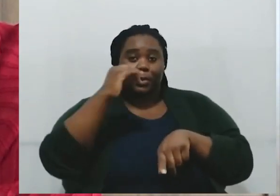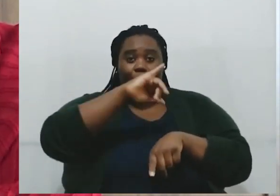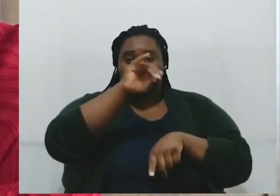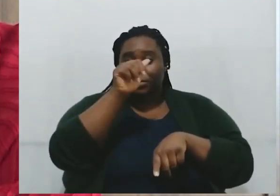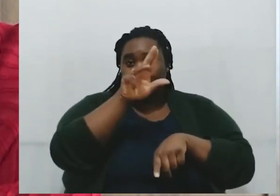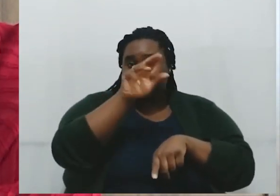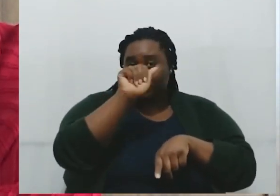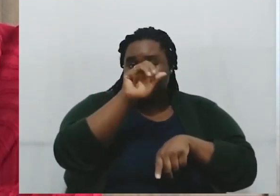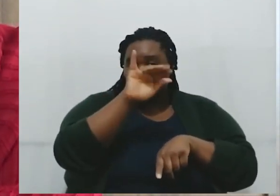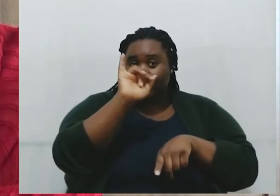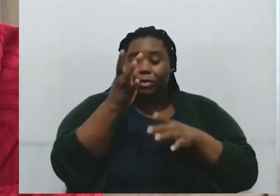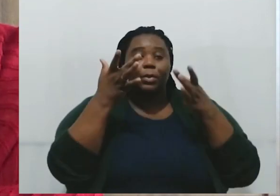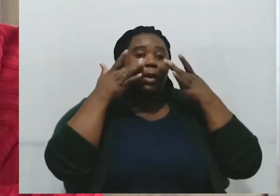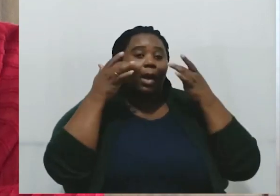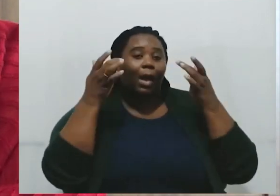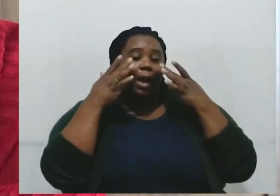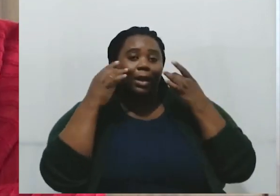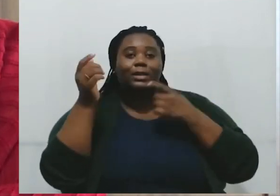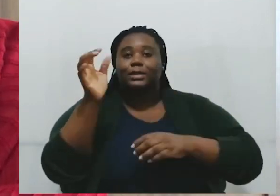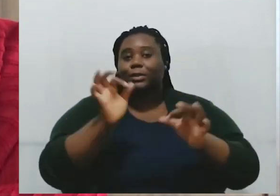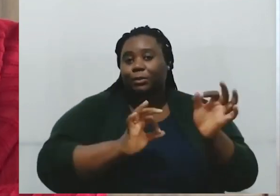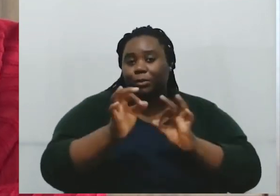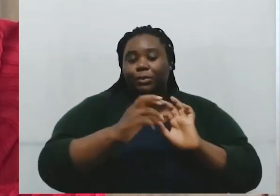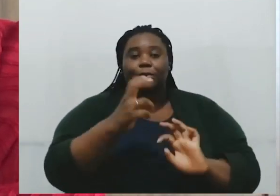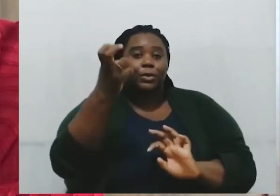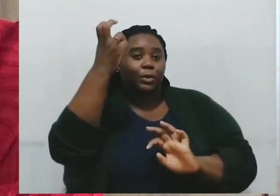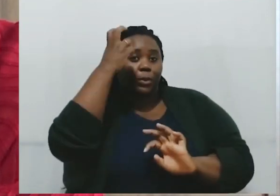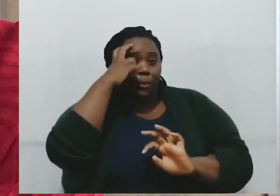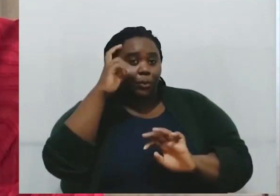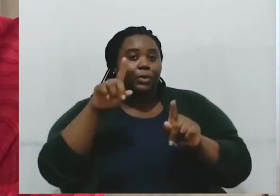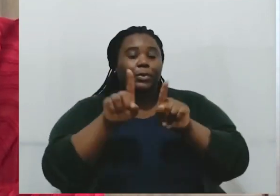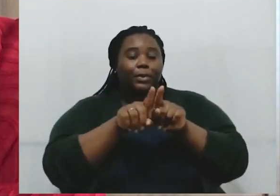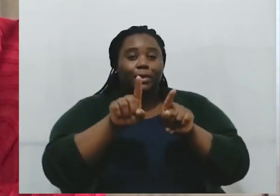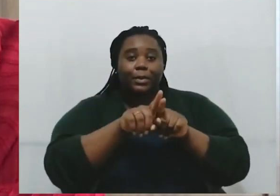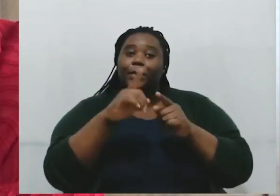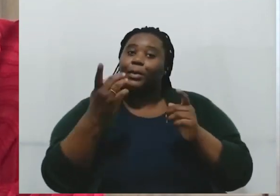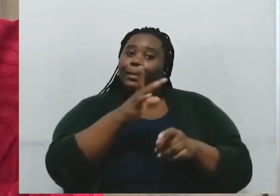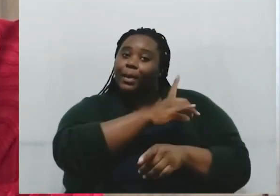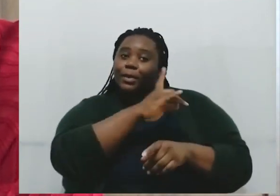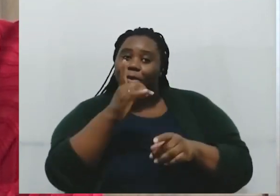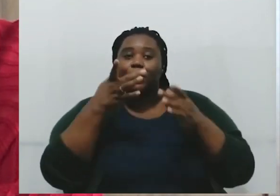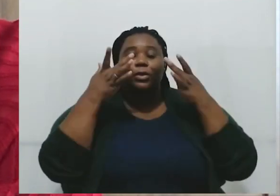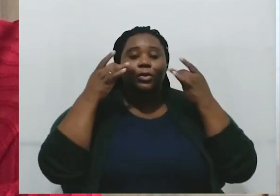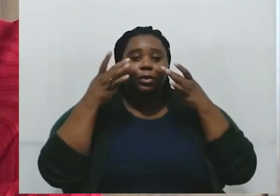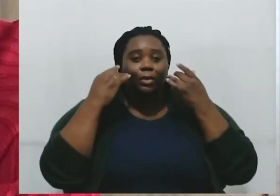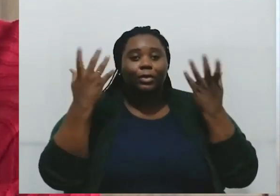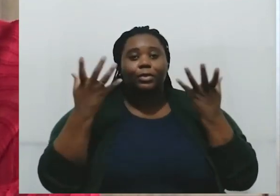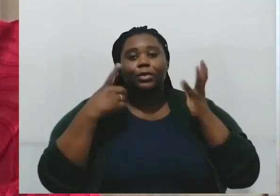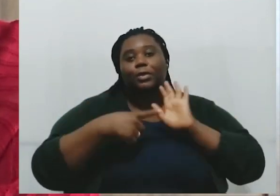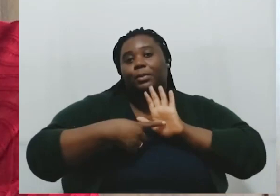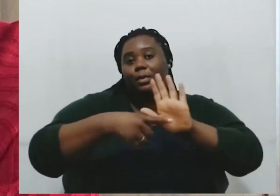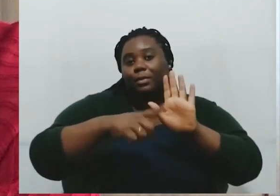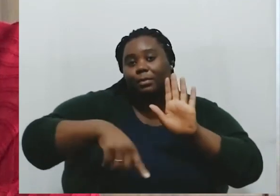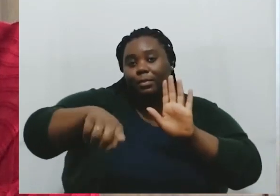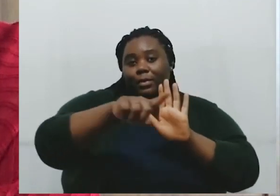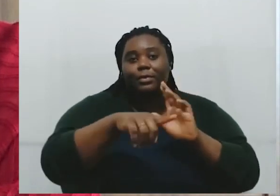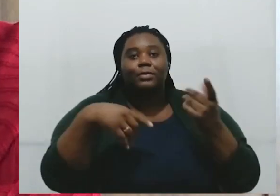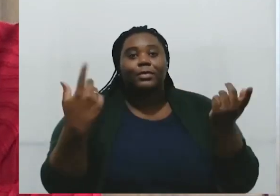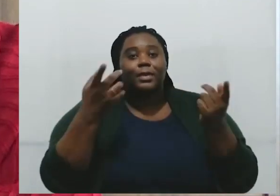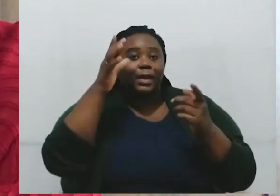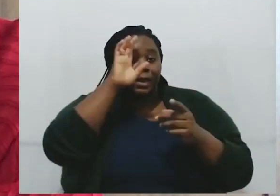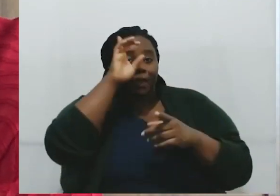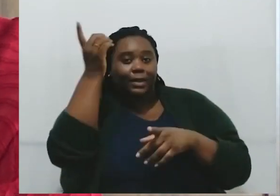atriz, diretora e produtora cultural e hoje vim apresentar para vocês a ação idealizada pelo ator e diretor